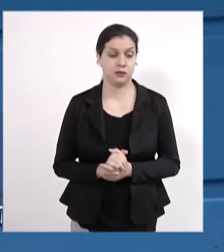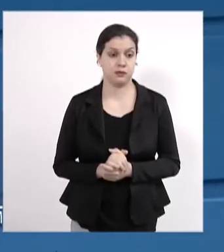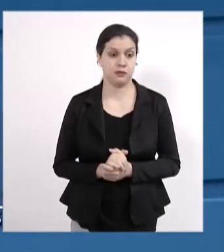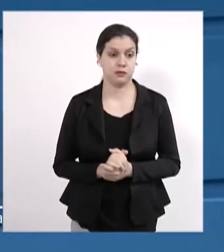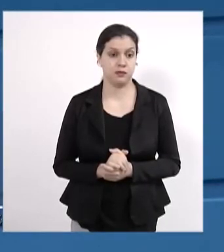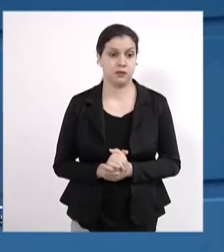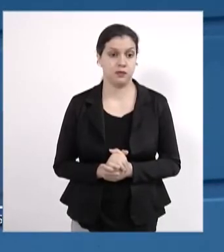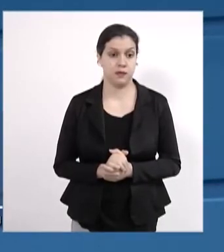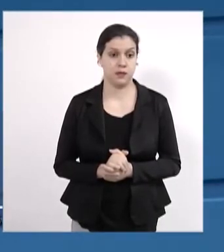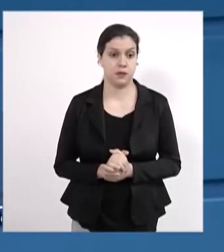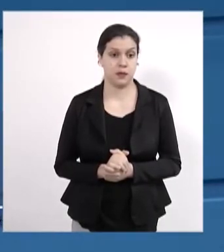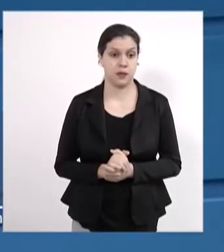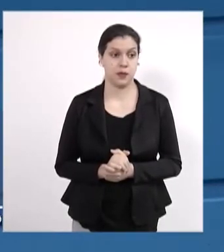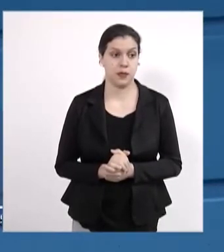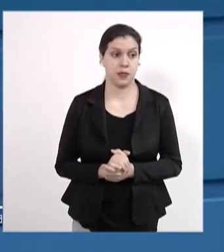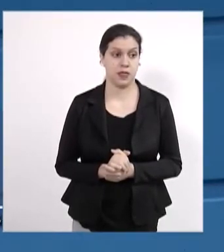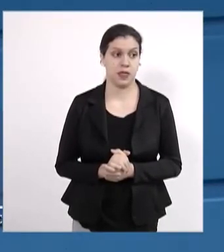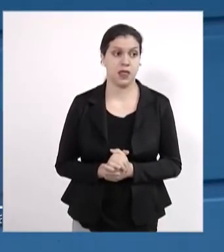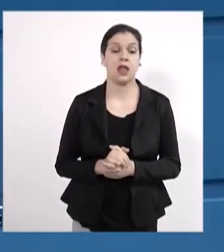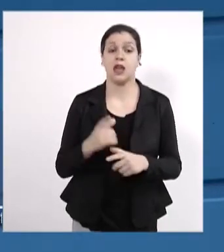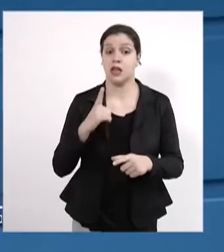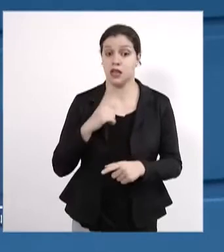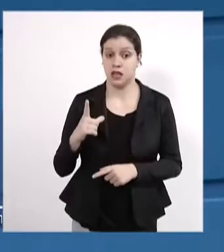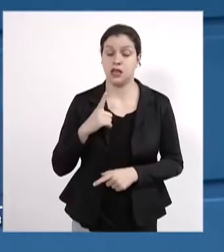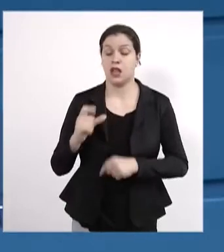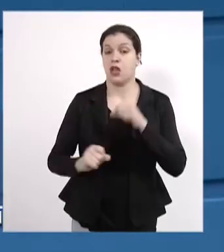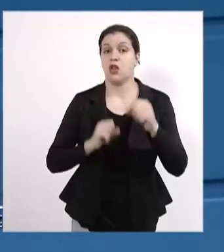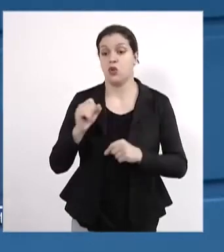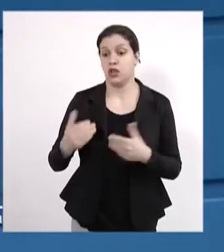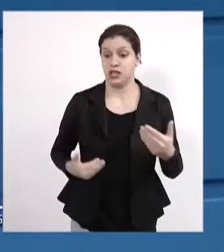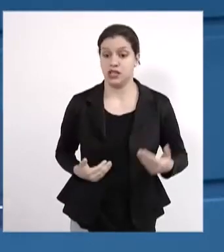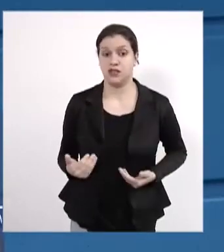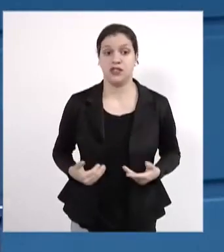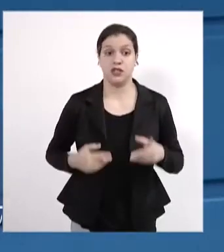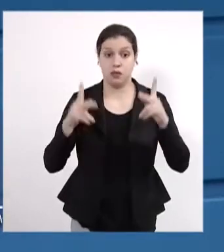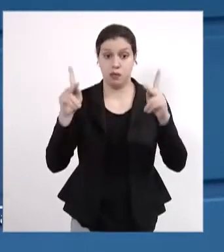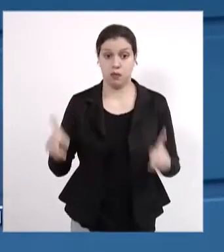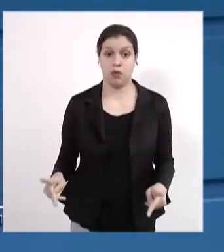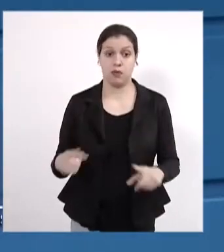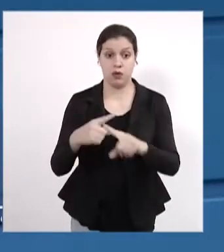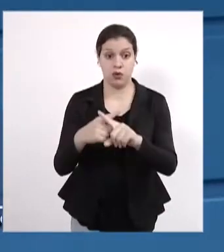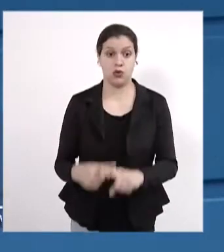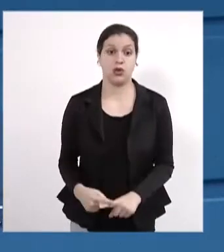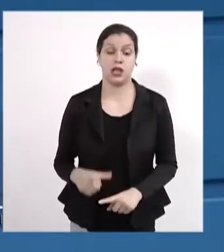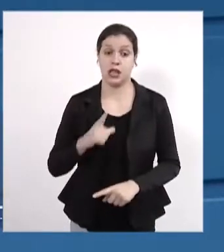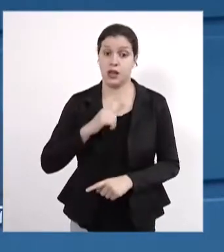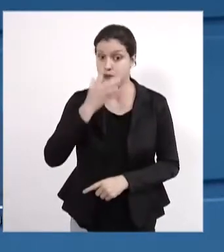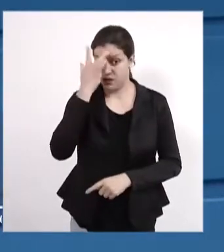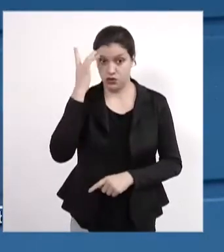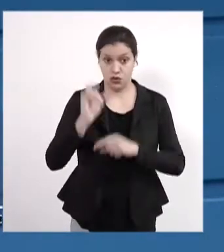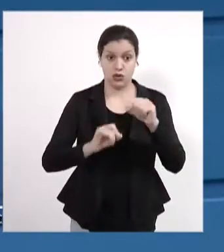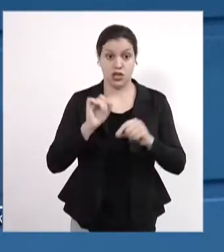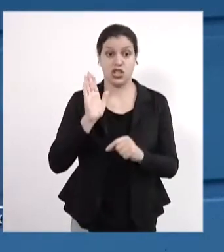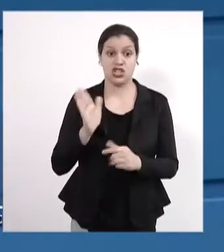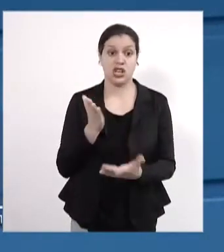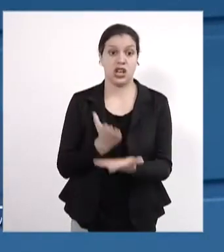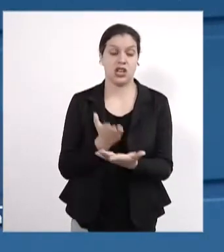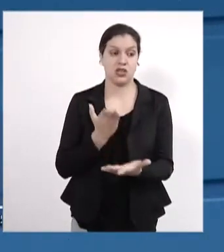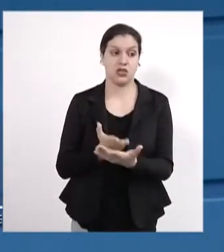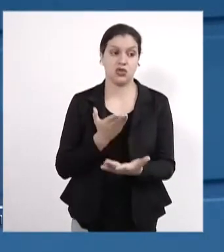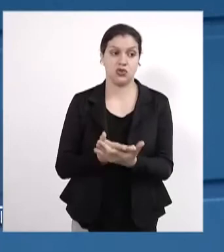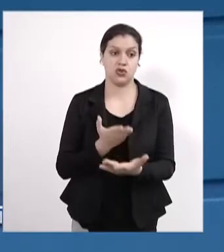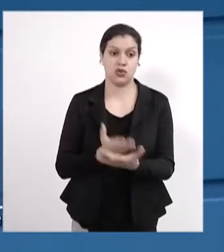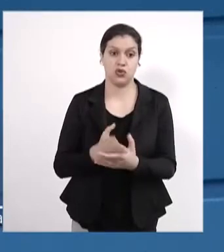tem o serviço público como garantia de concursado, essas pessoas já estudam como